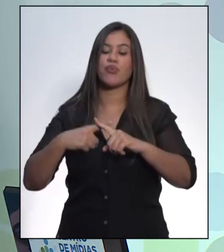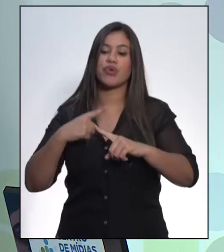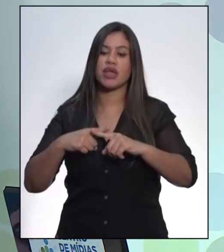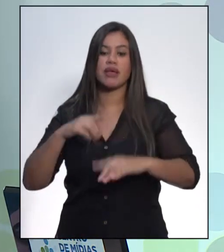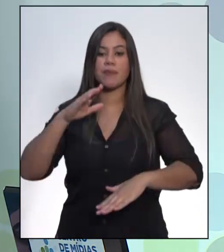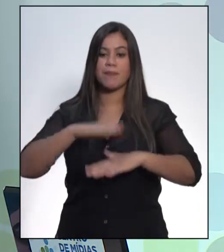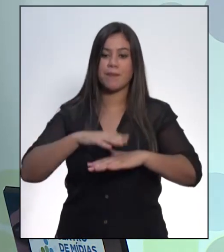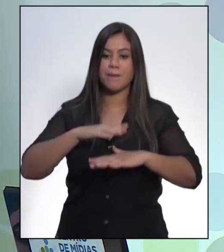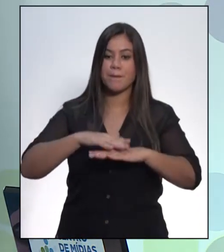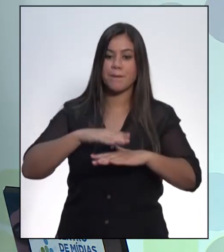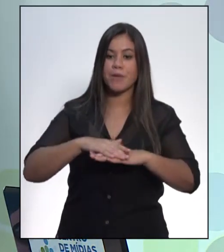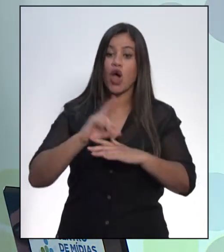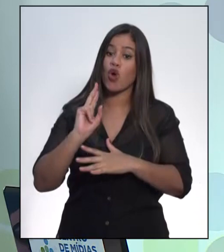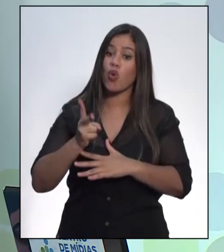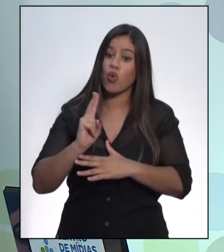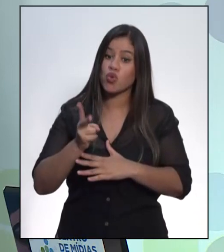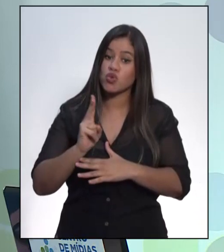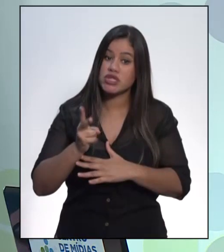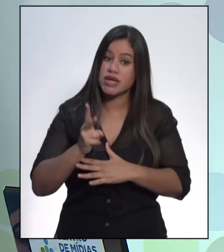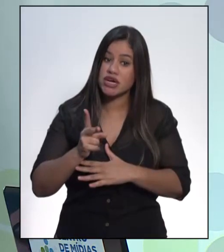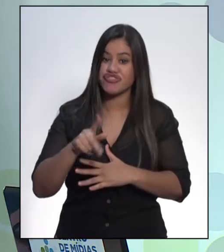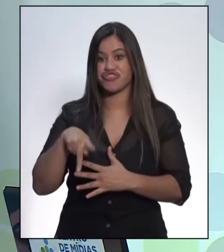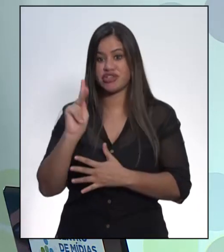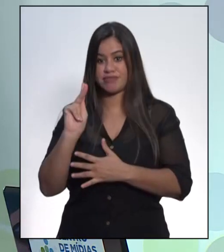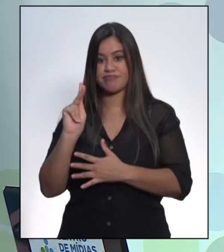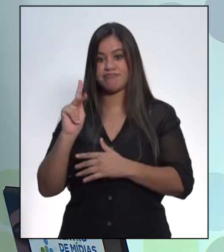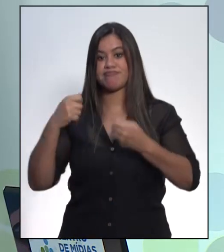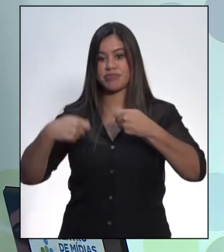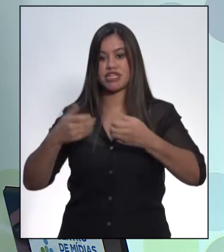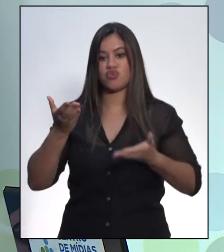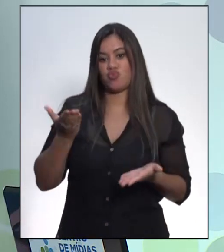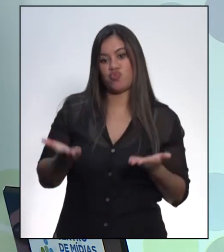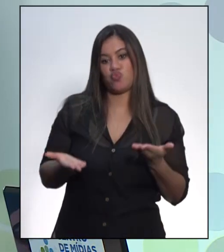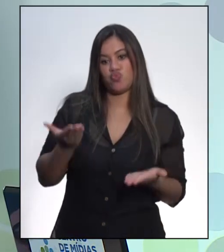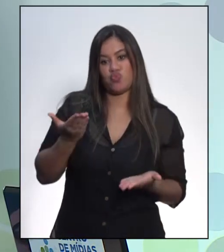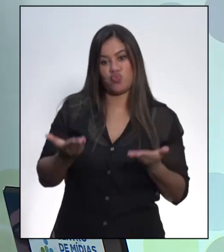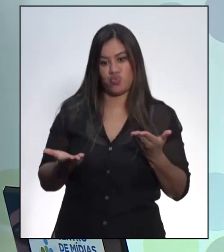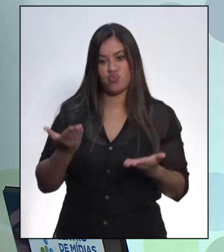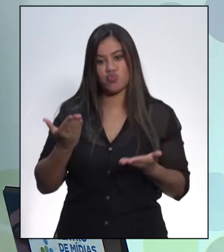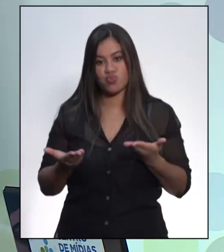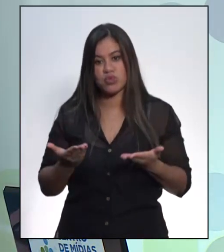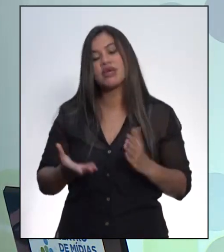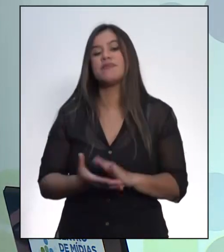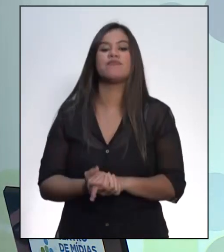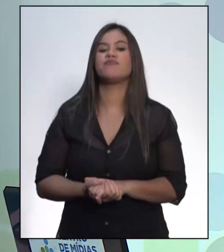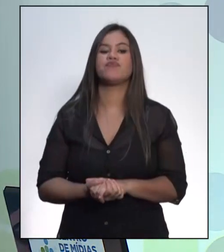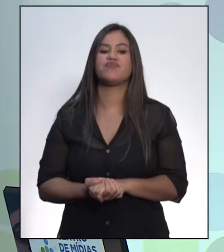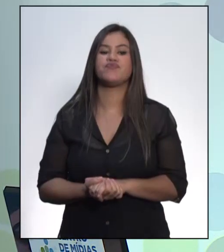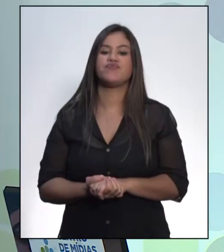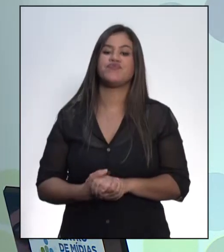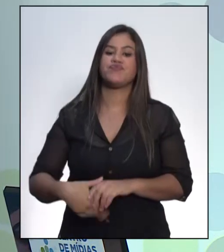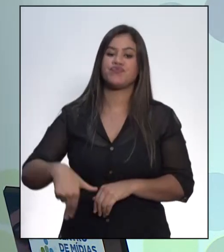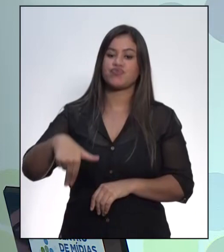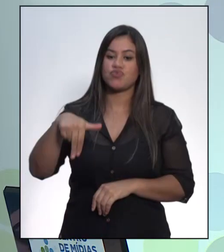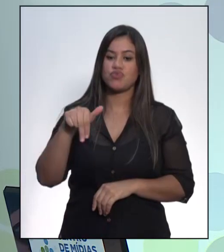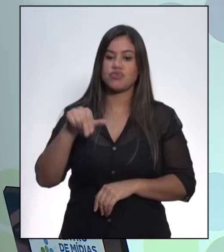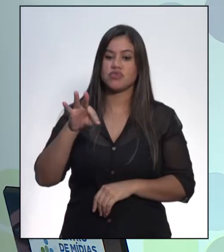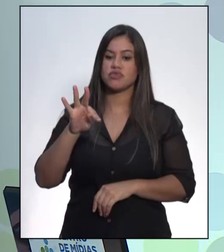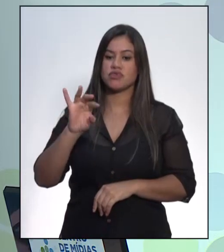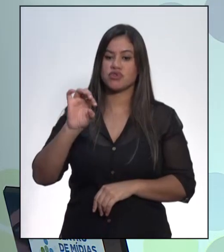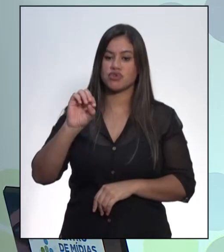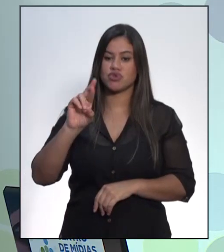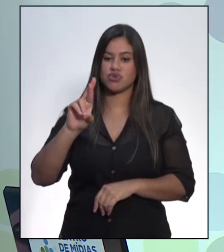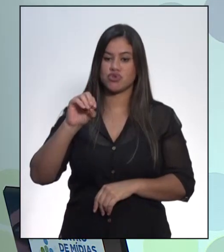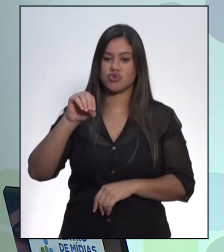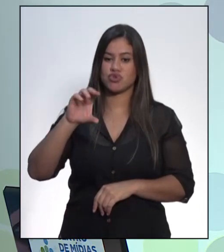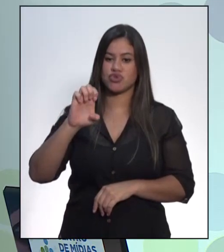a minha reação ela esteja balanceada. Então, eu vou fazer o balanceamento dela. O nitrogênio aqui, eu não tenho